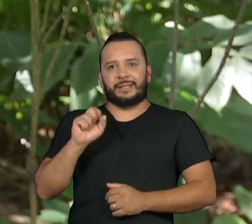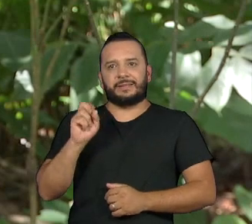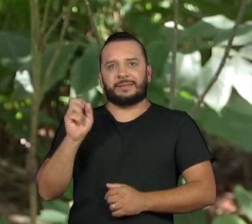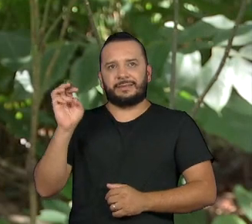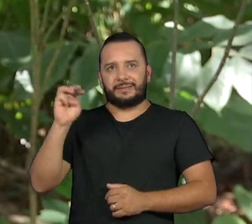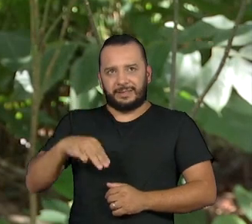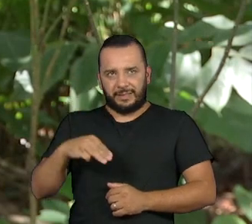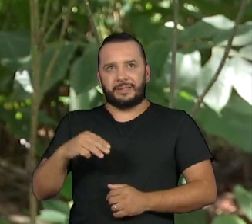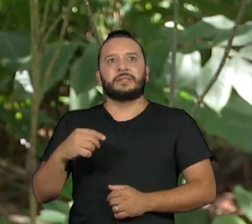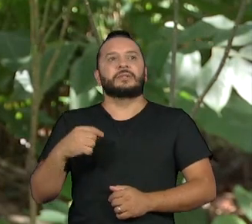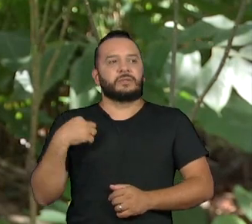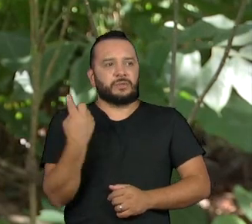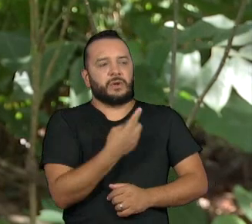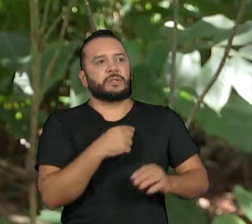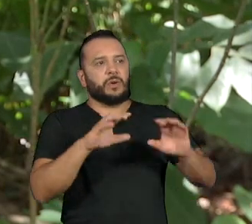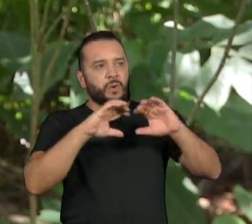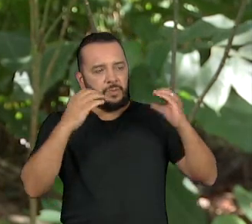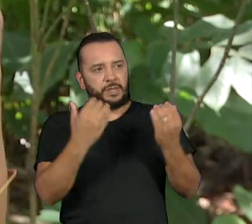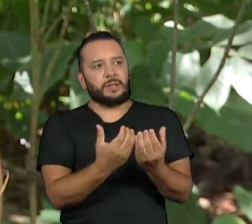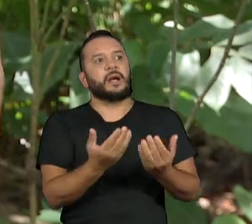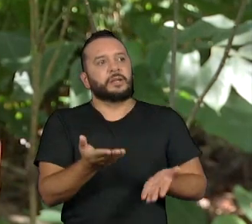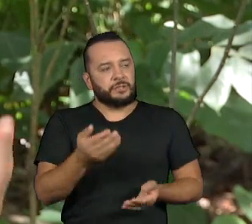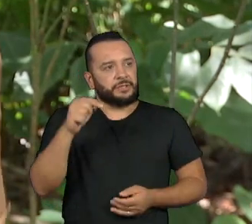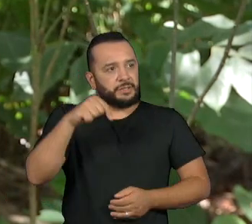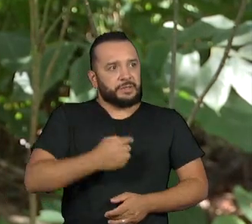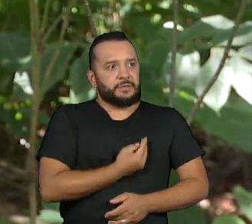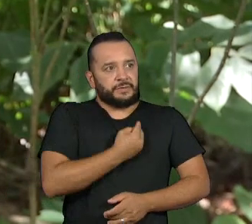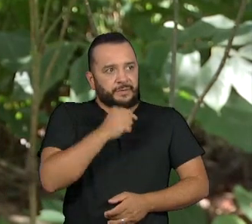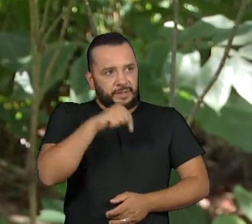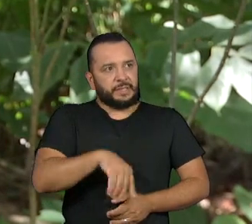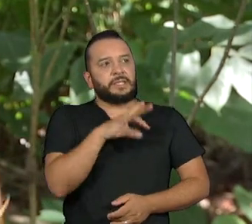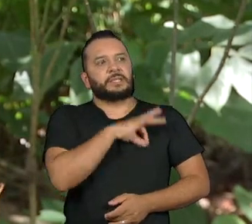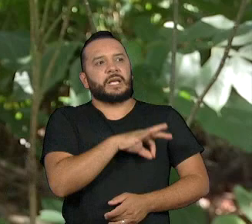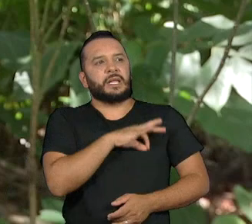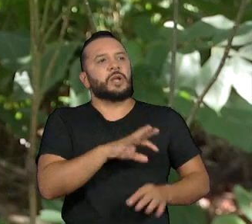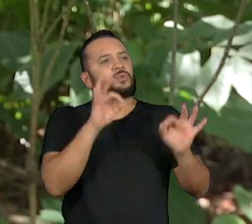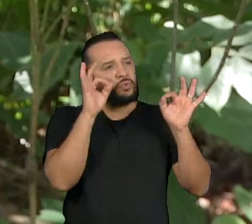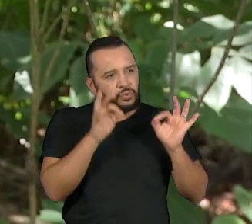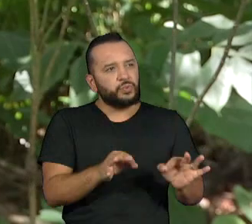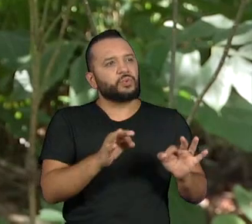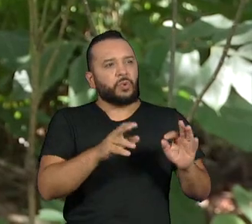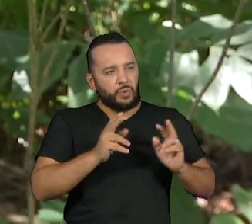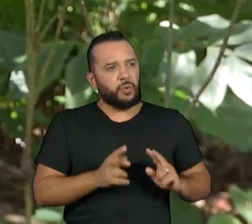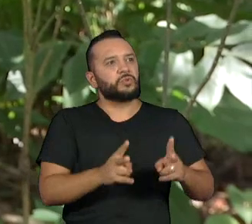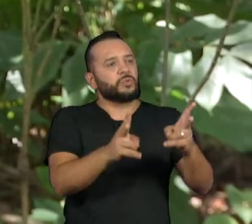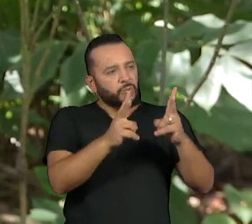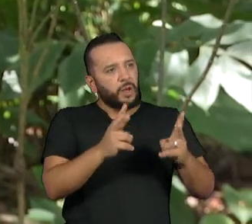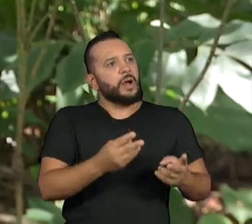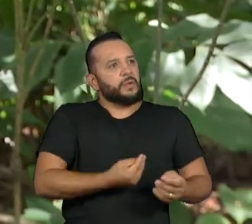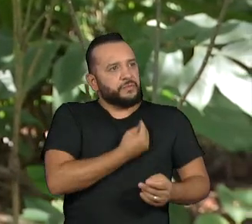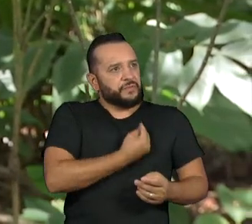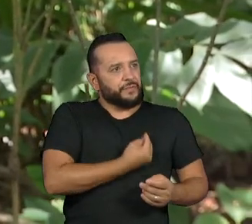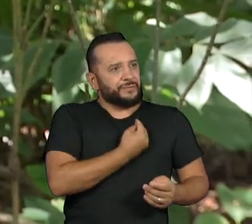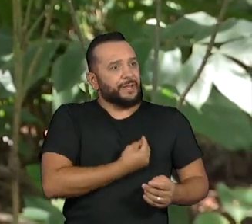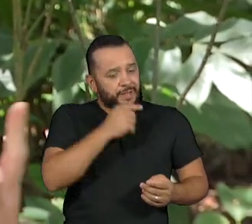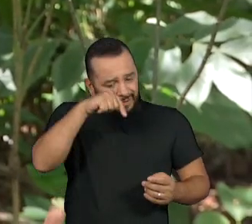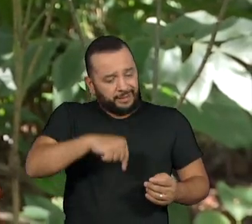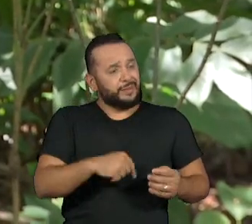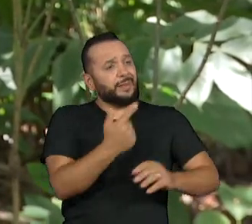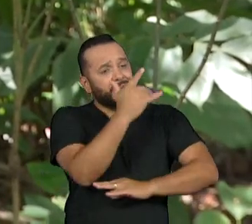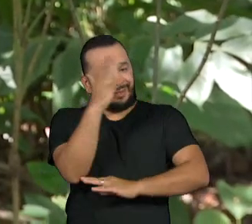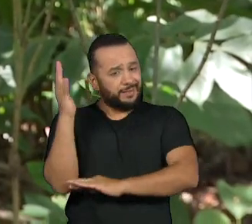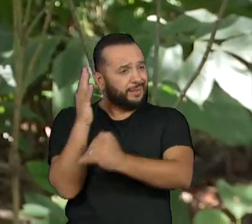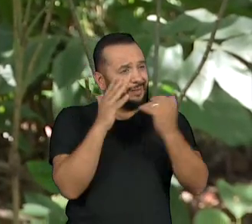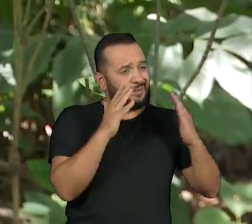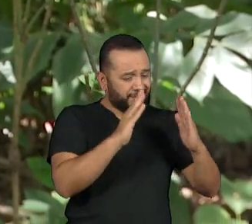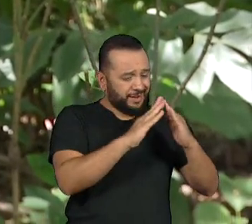ao comunitário, a pessoa que está aqui, que recebe uma renda justa para continuar vivendo dignamente na sua casa, no seu